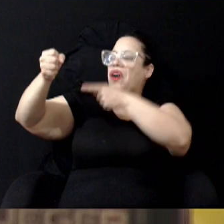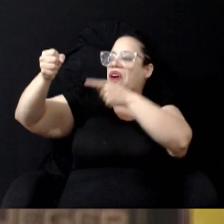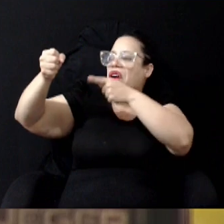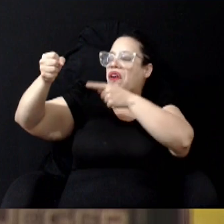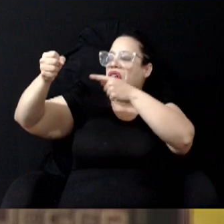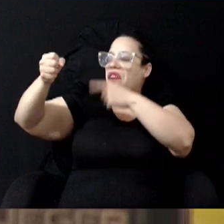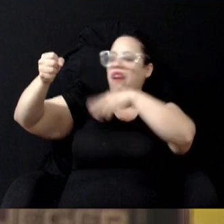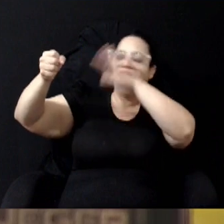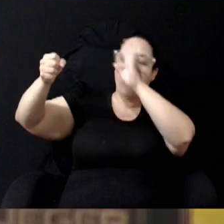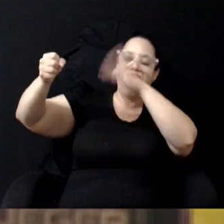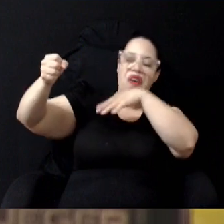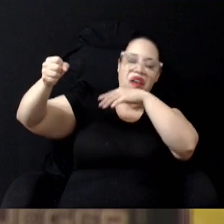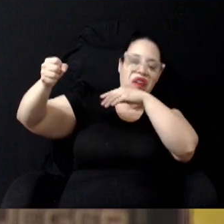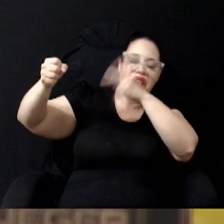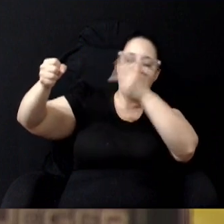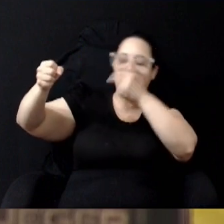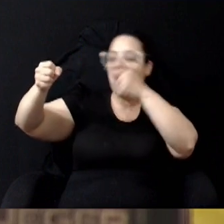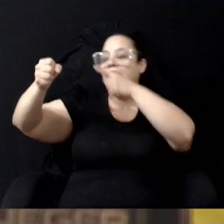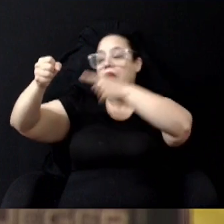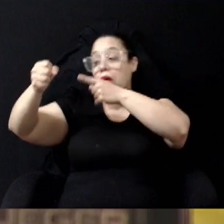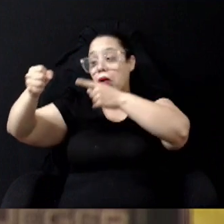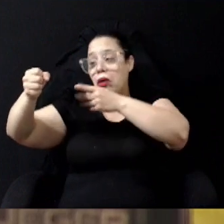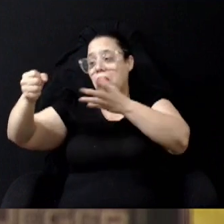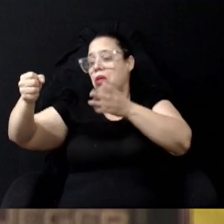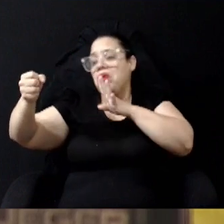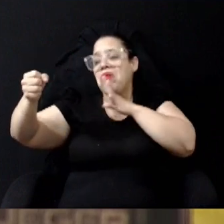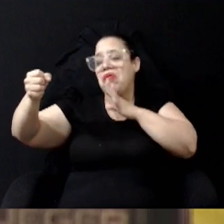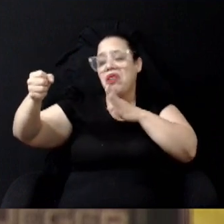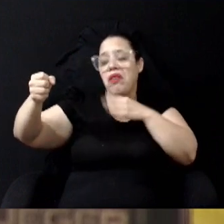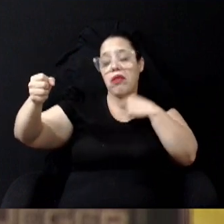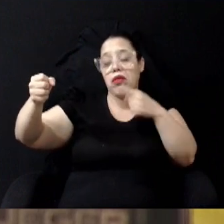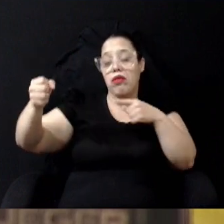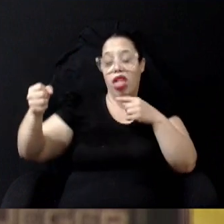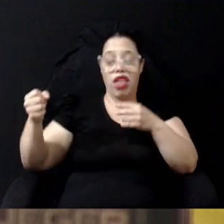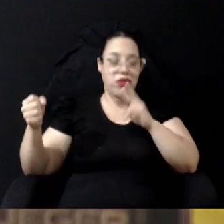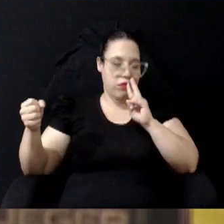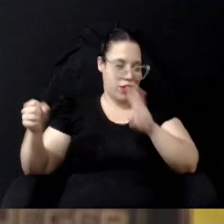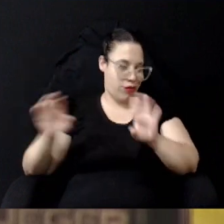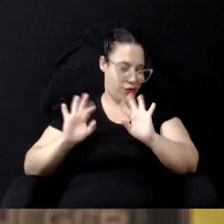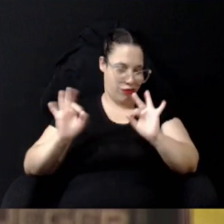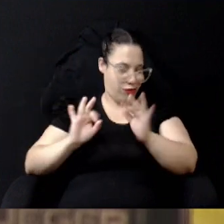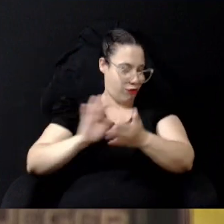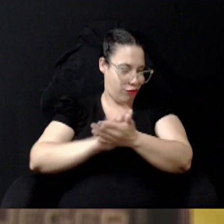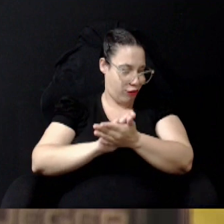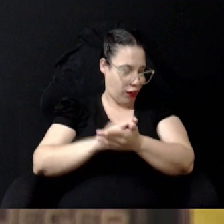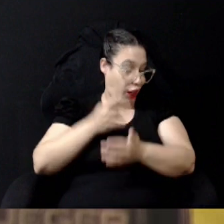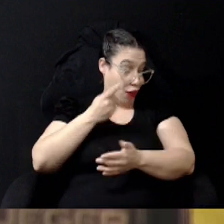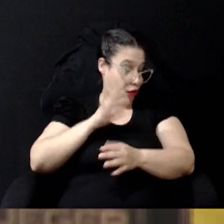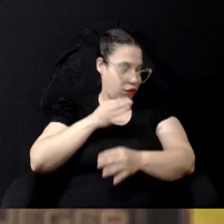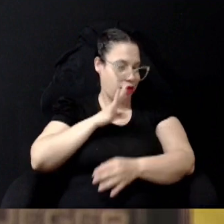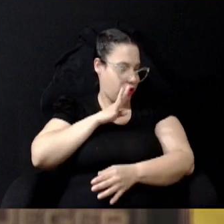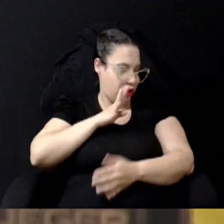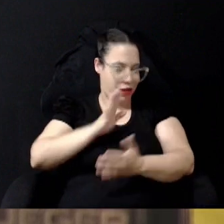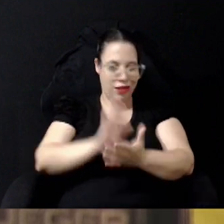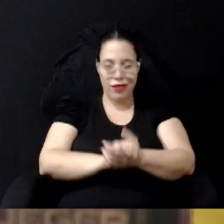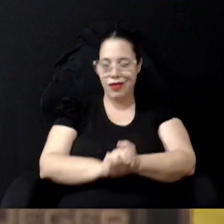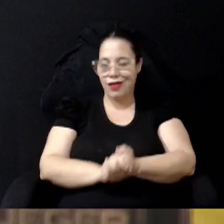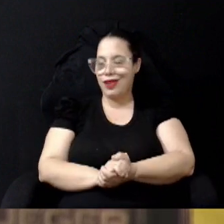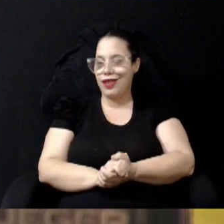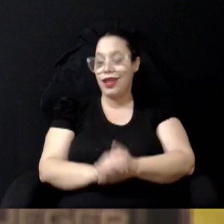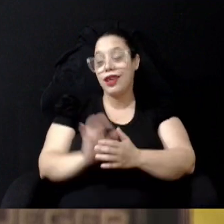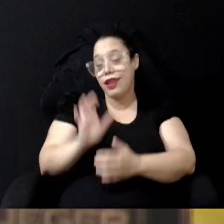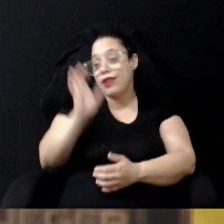bom conversar com a garrafa, porque ela não responde nada, ela fica quieta, mas a gente fala. Então, isso aconteceu. Bom,